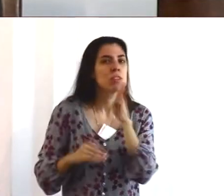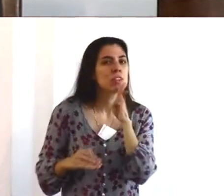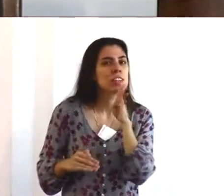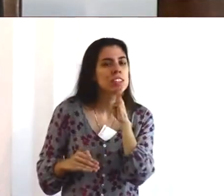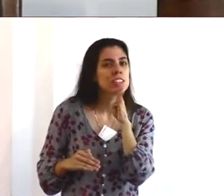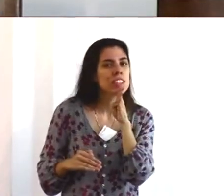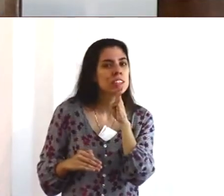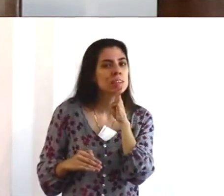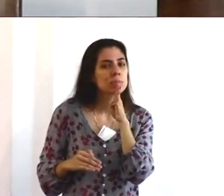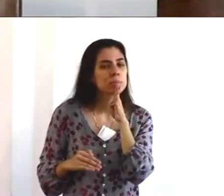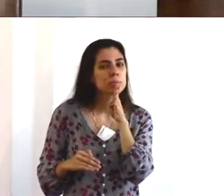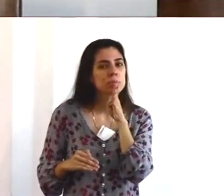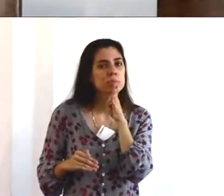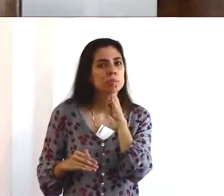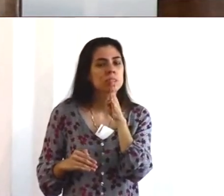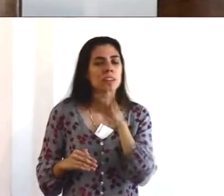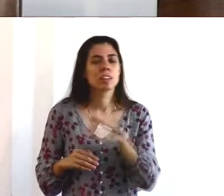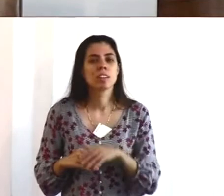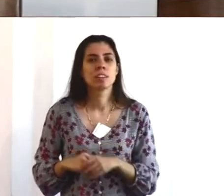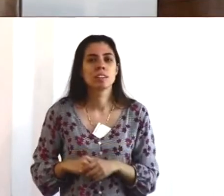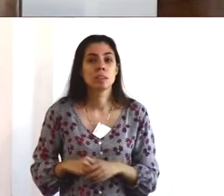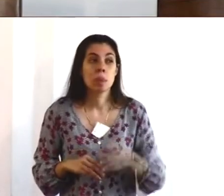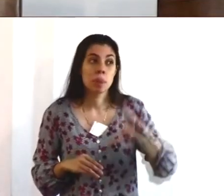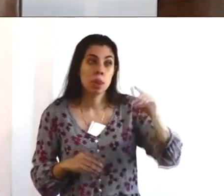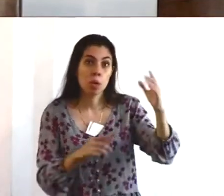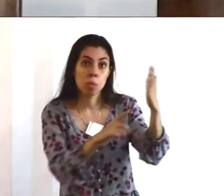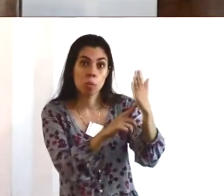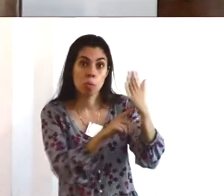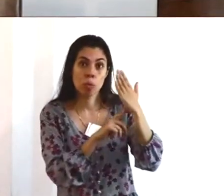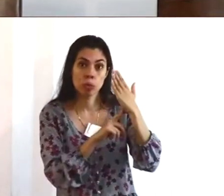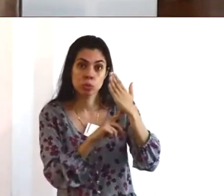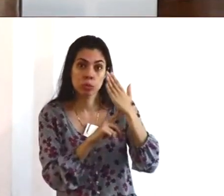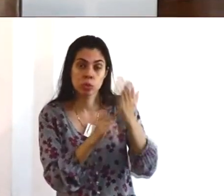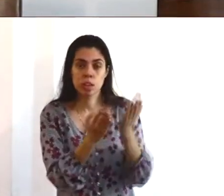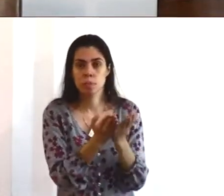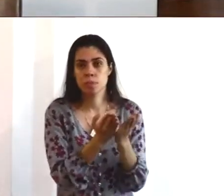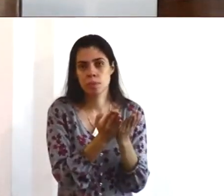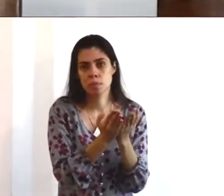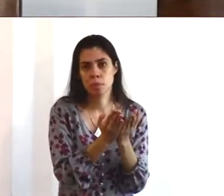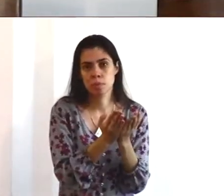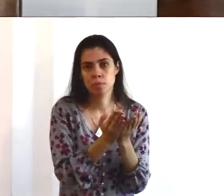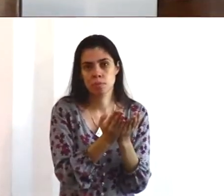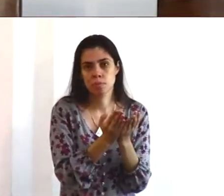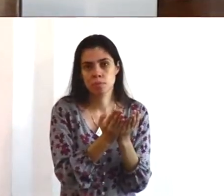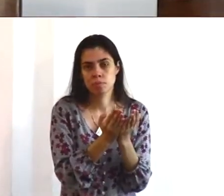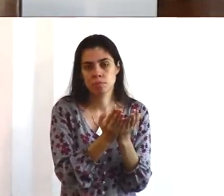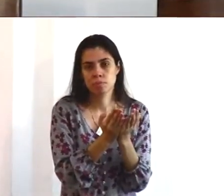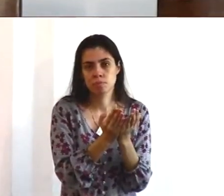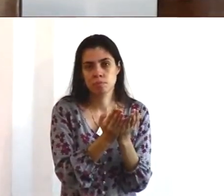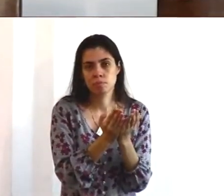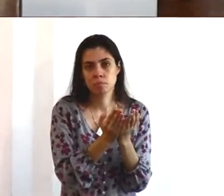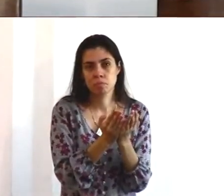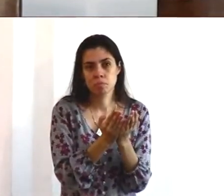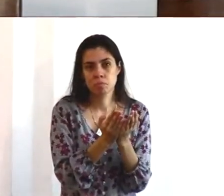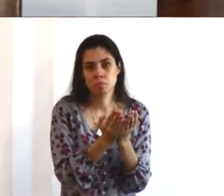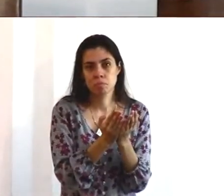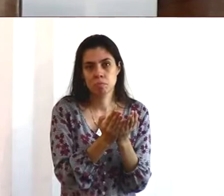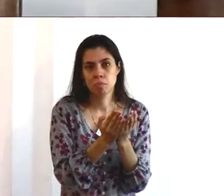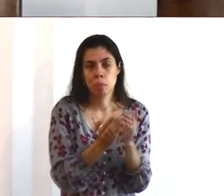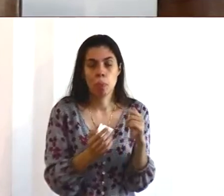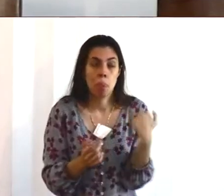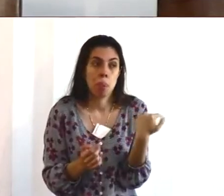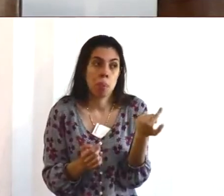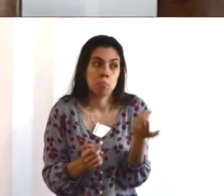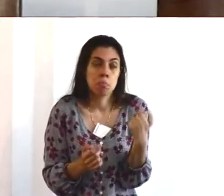está escrita e já está revelada. O que não está revelado ainda para nós é o amanhã. Porque